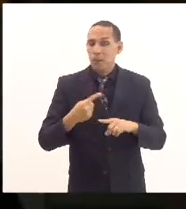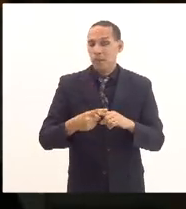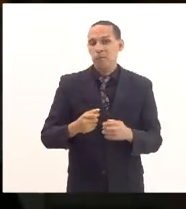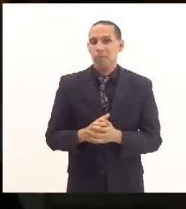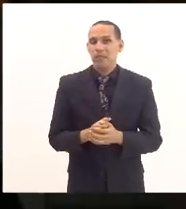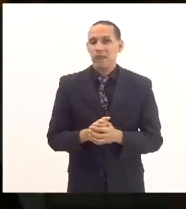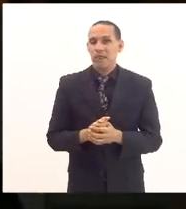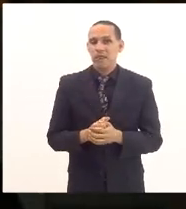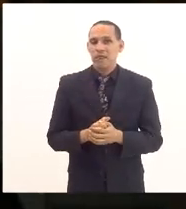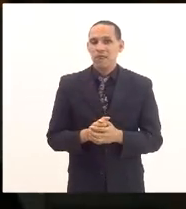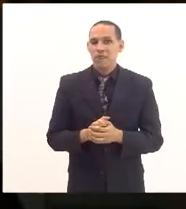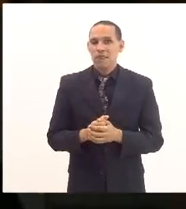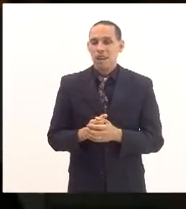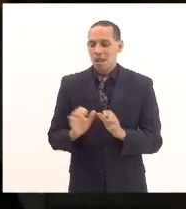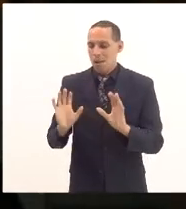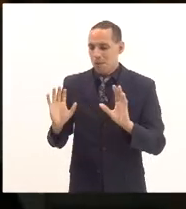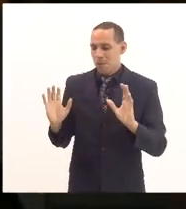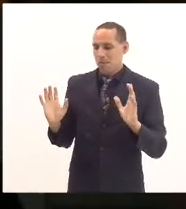ao redor